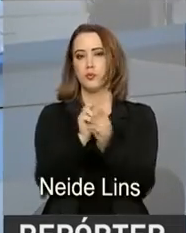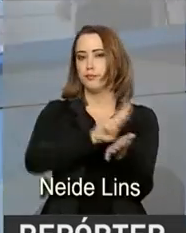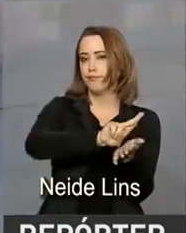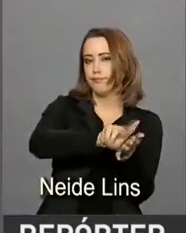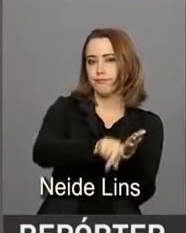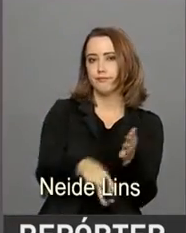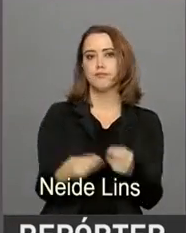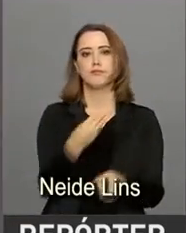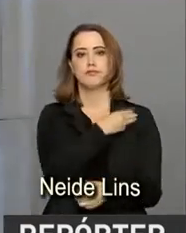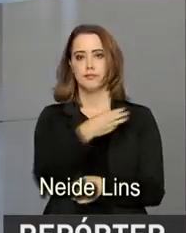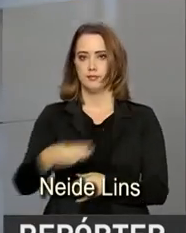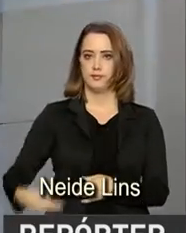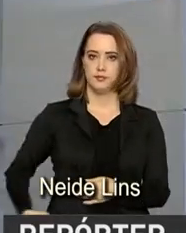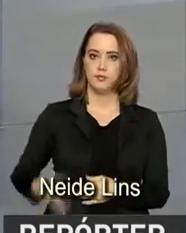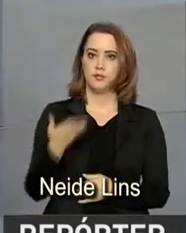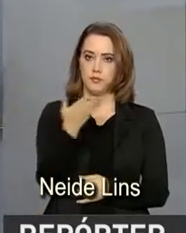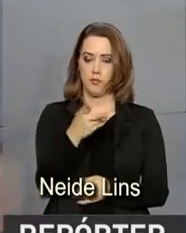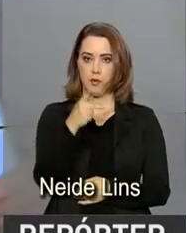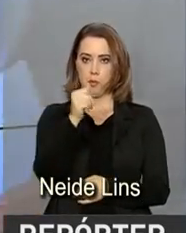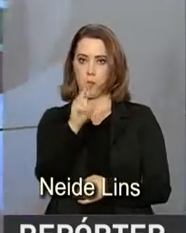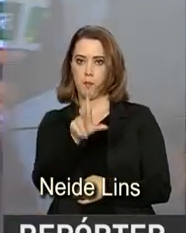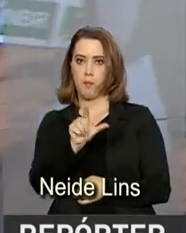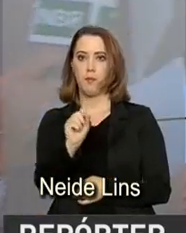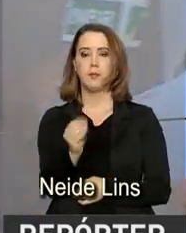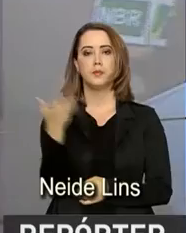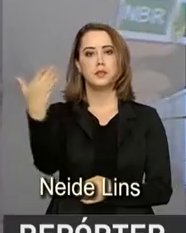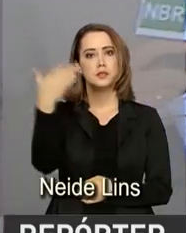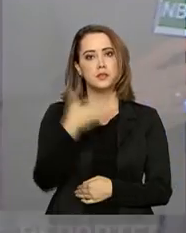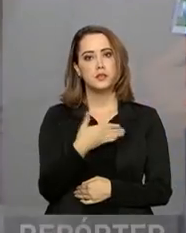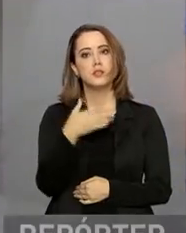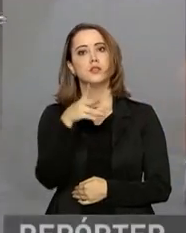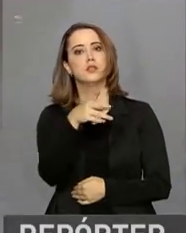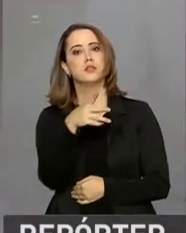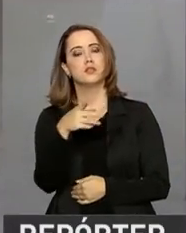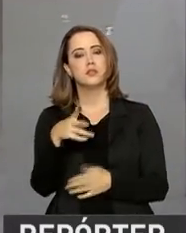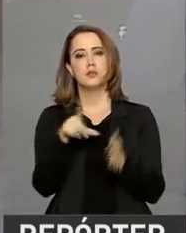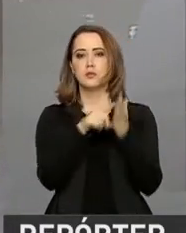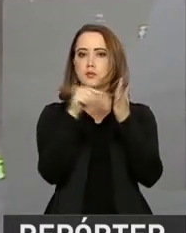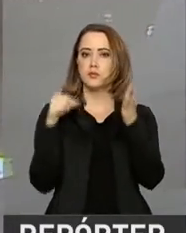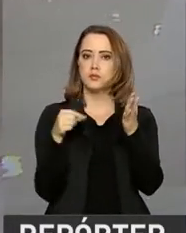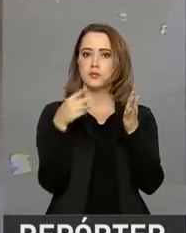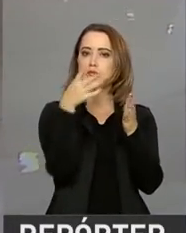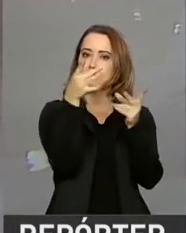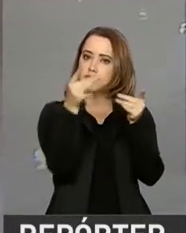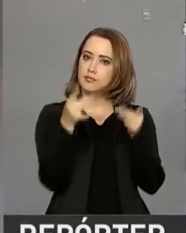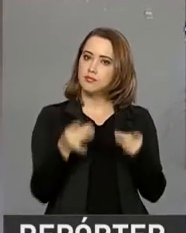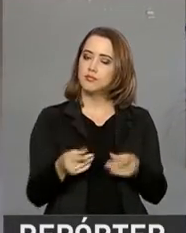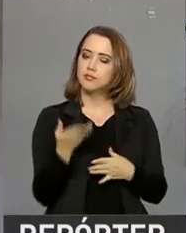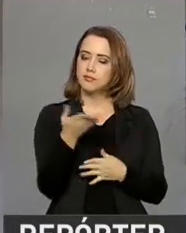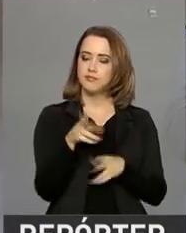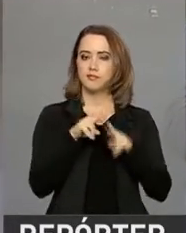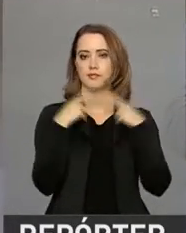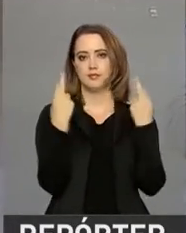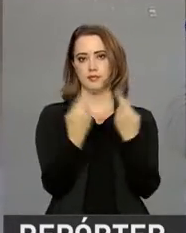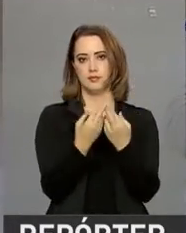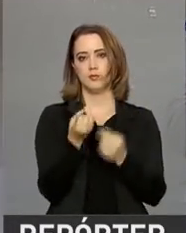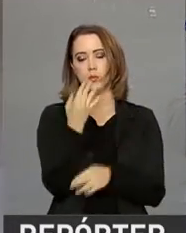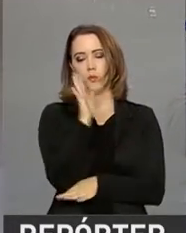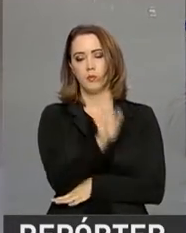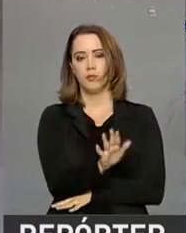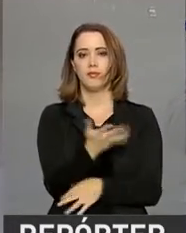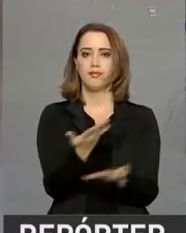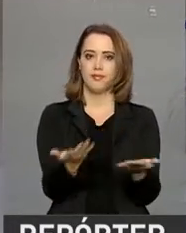nós vamos ao vivo conversar com o repórter paulo la sálvia que está no palácio do planalto tem os detalhes dessa reunião pra gente paulo boa